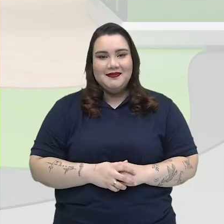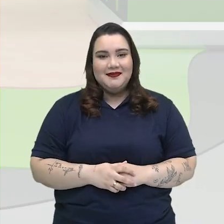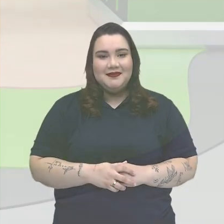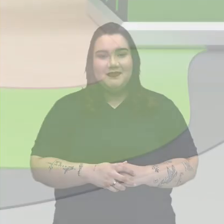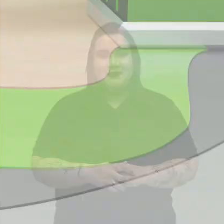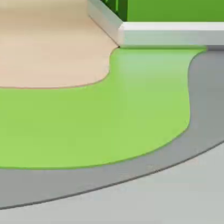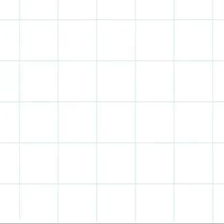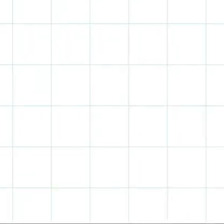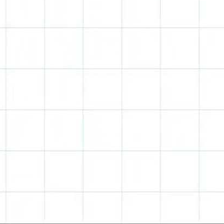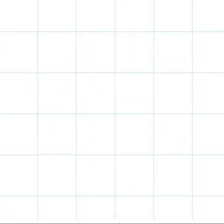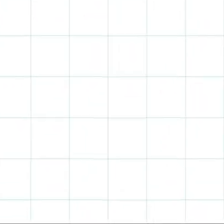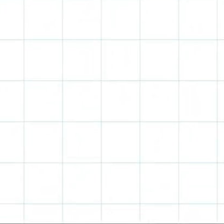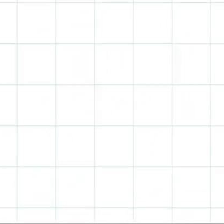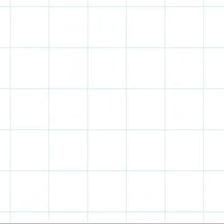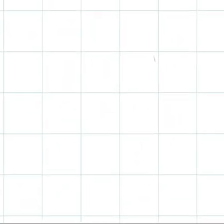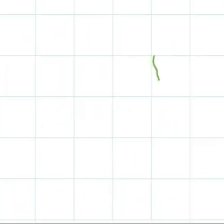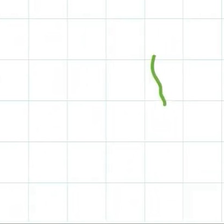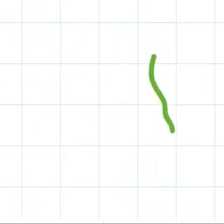aula.